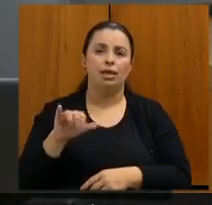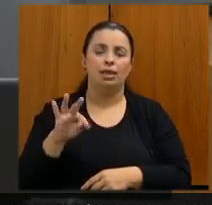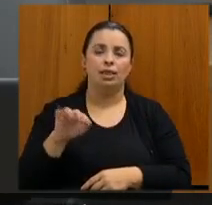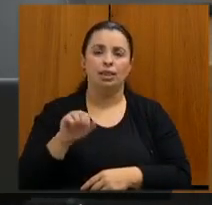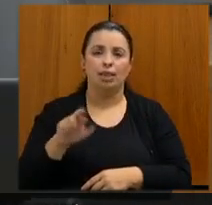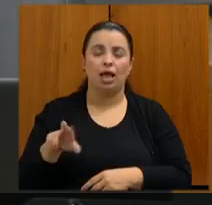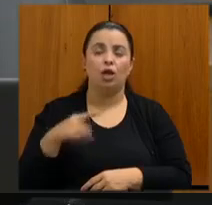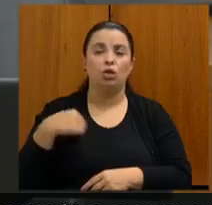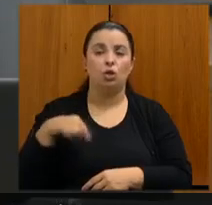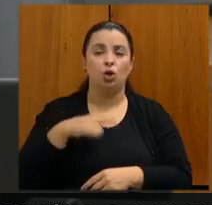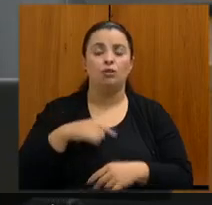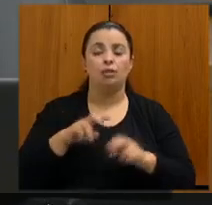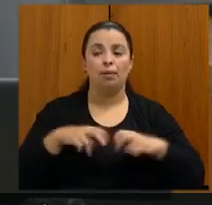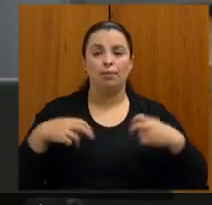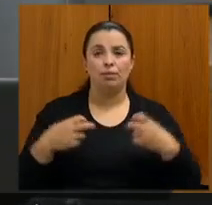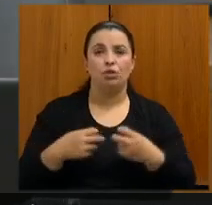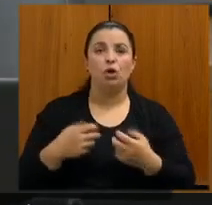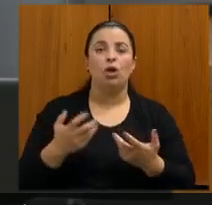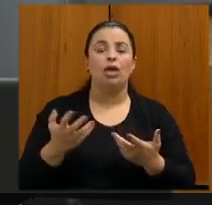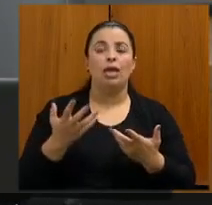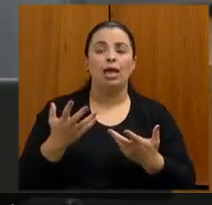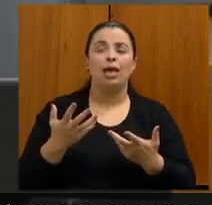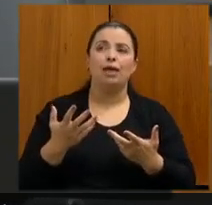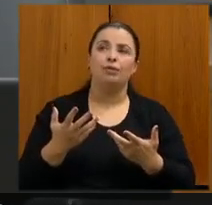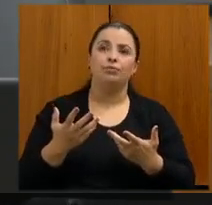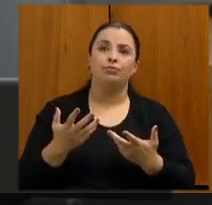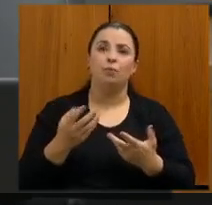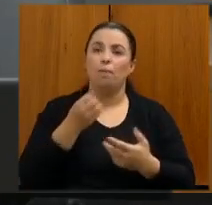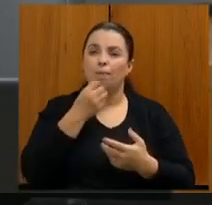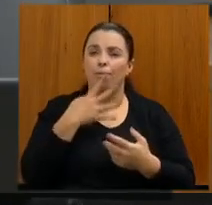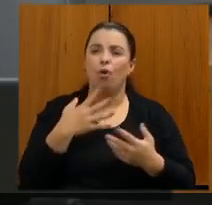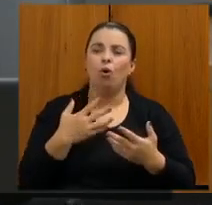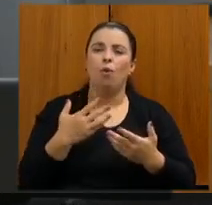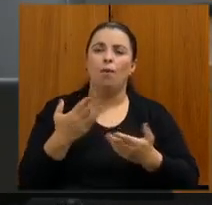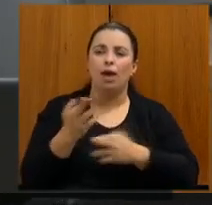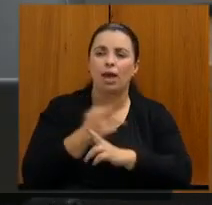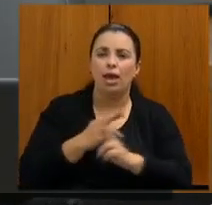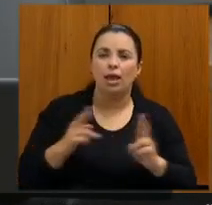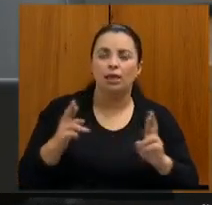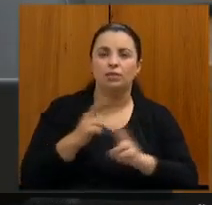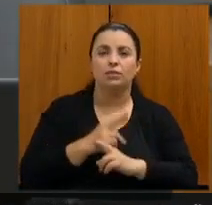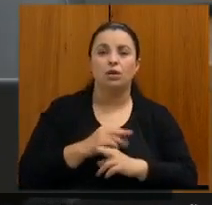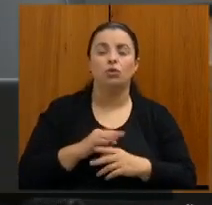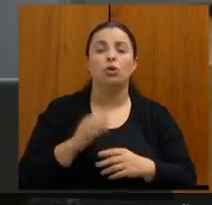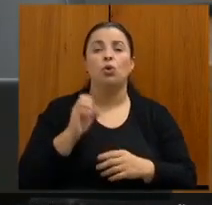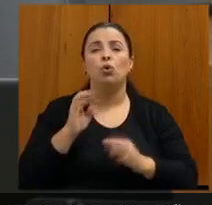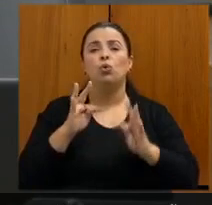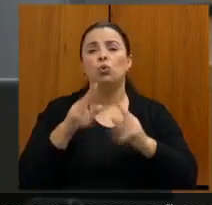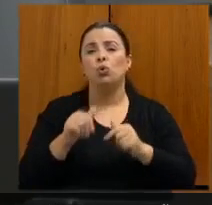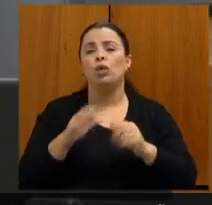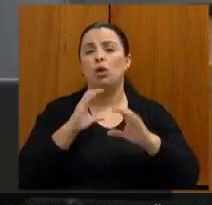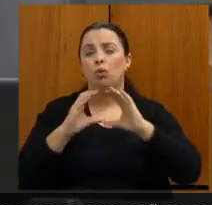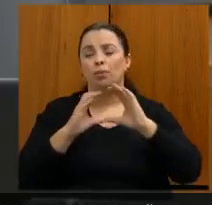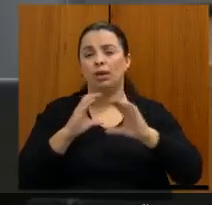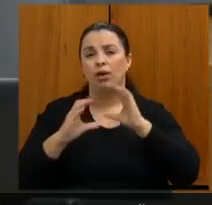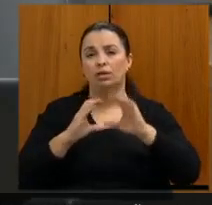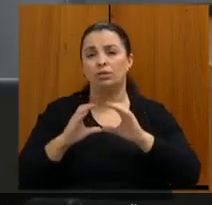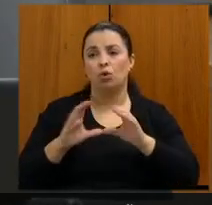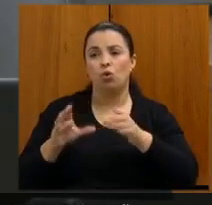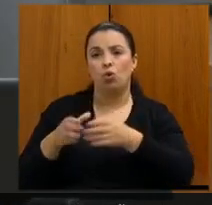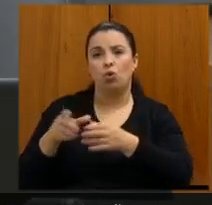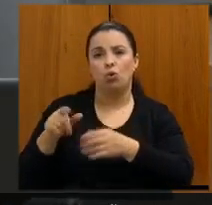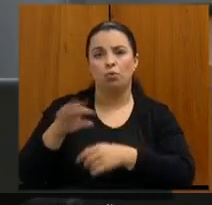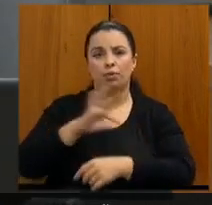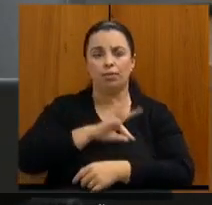mais estabeleceu um bom fluxo com hadoop Então hoje Toda comunicação que hadoop que é o organismo né a